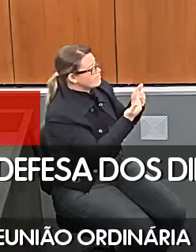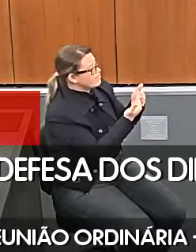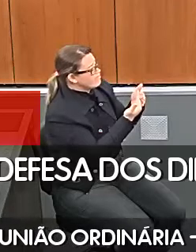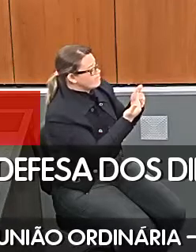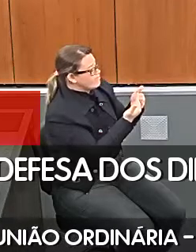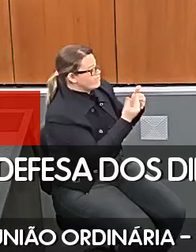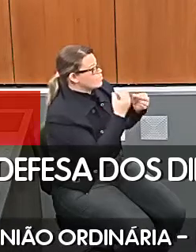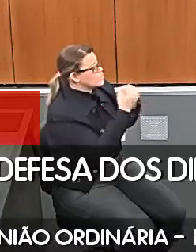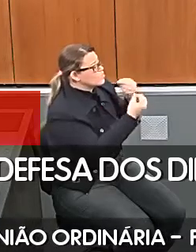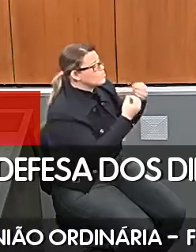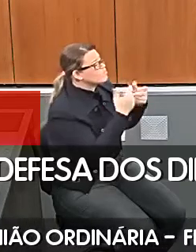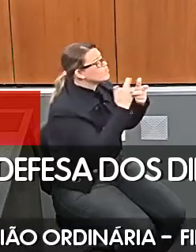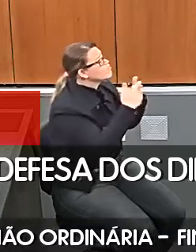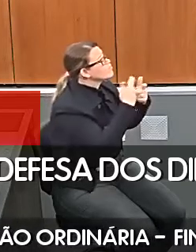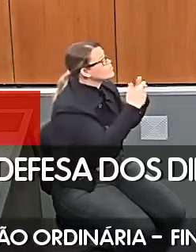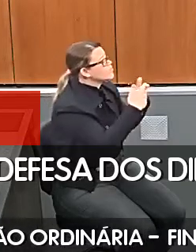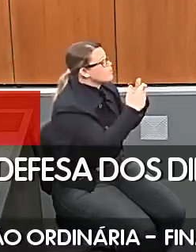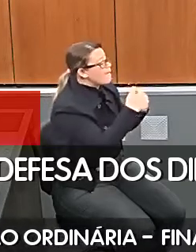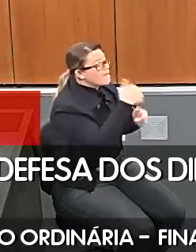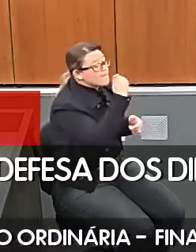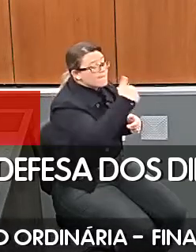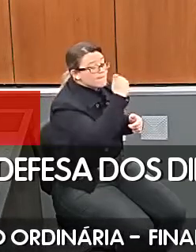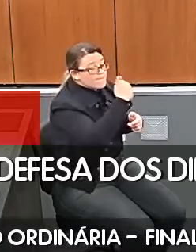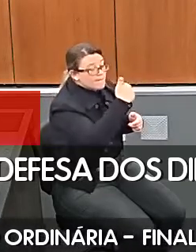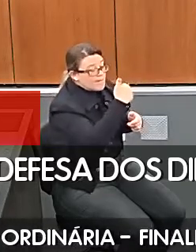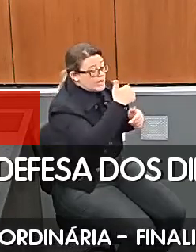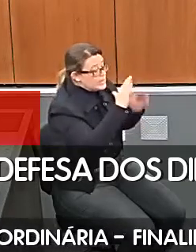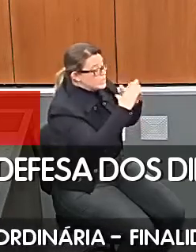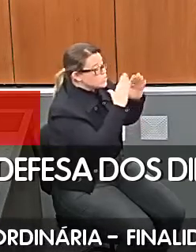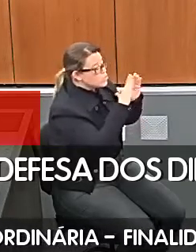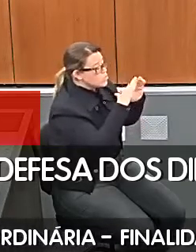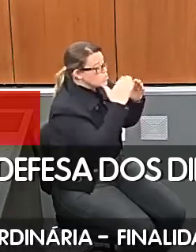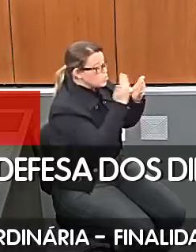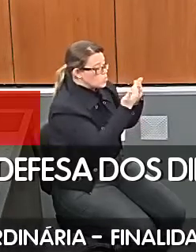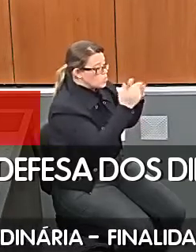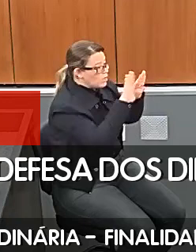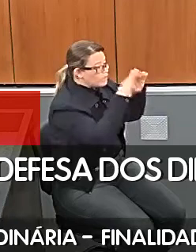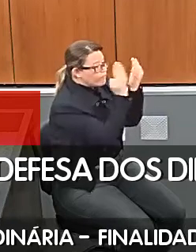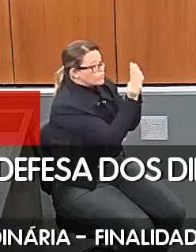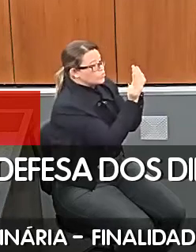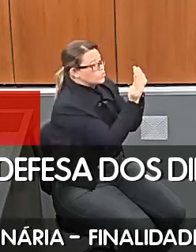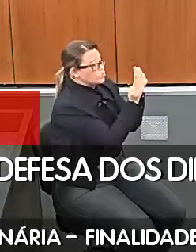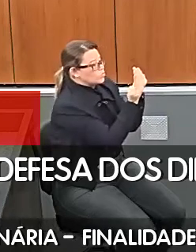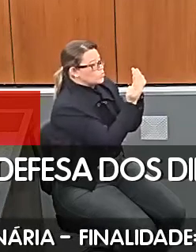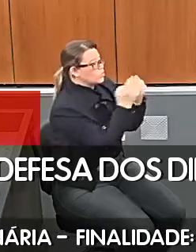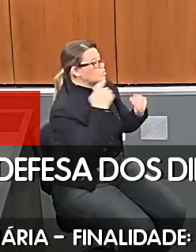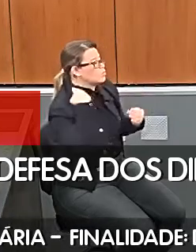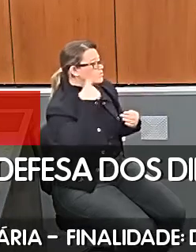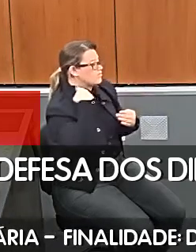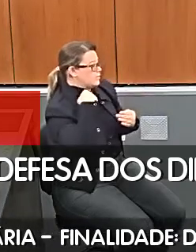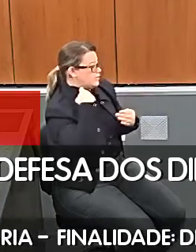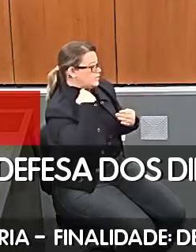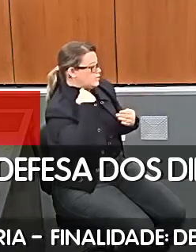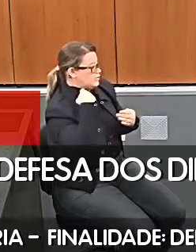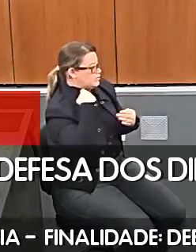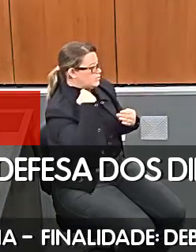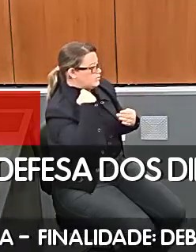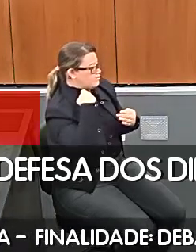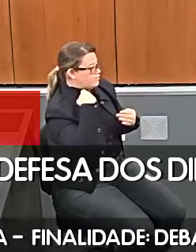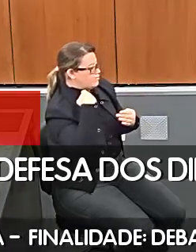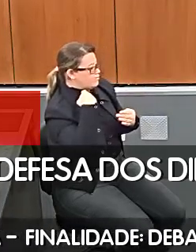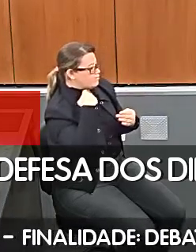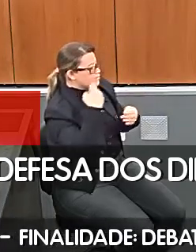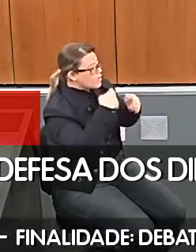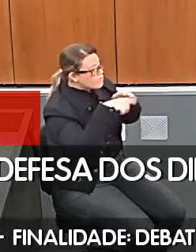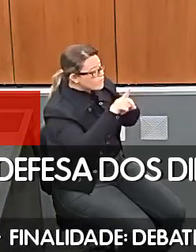fechar. Foi a primeira escola fechada em Minas, e era a maior de todas. Porém, pode voltar lá